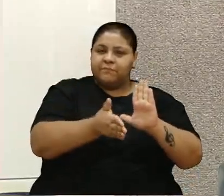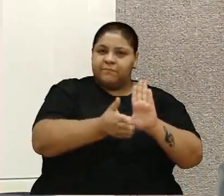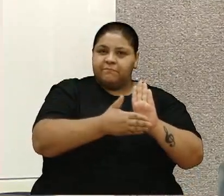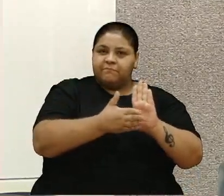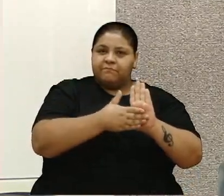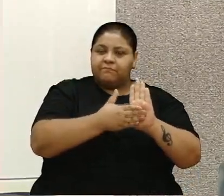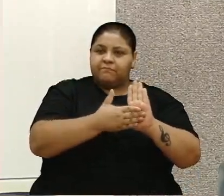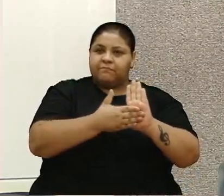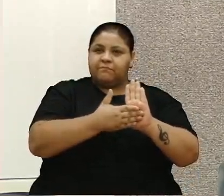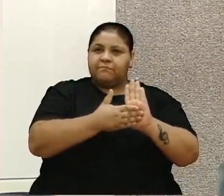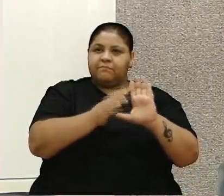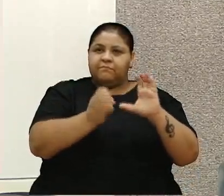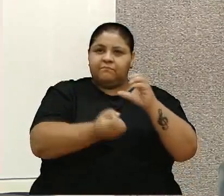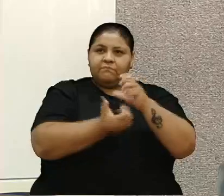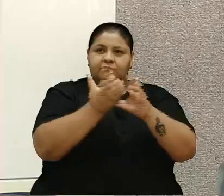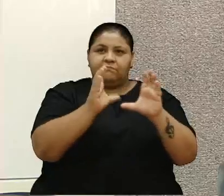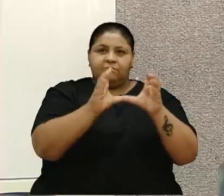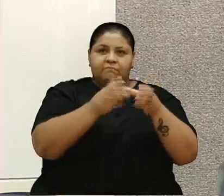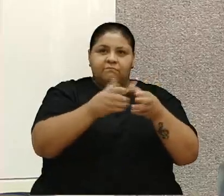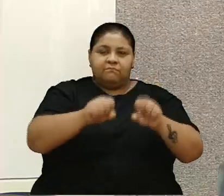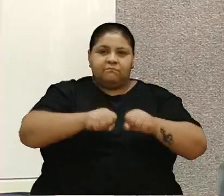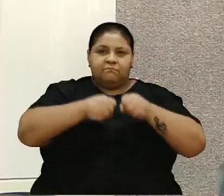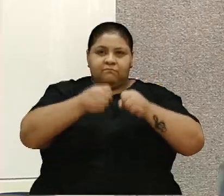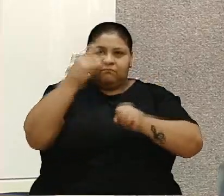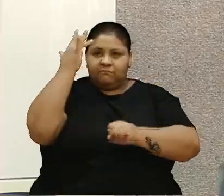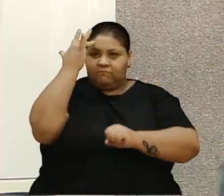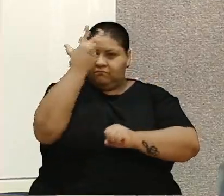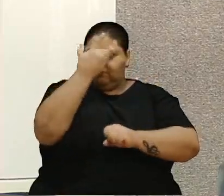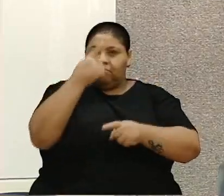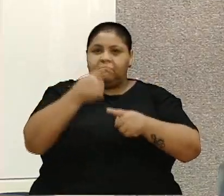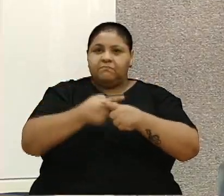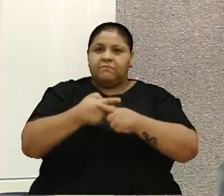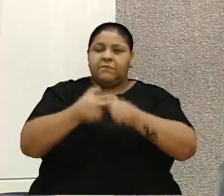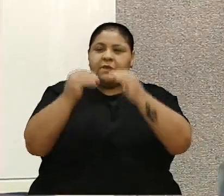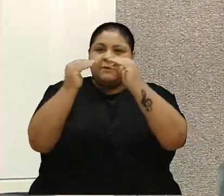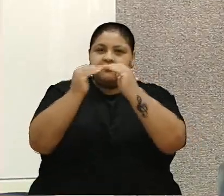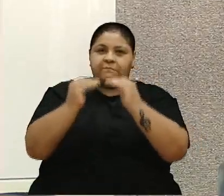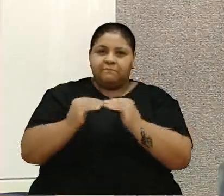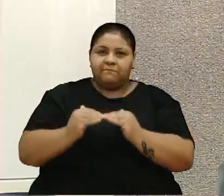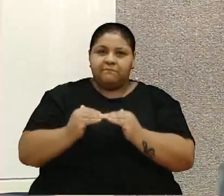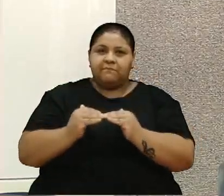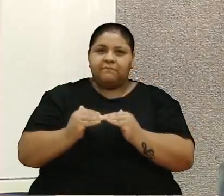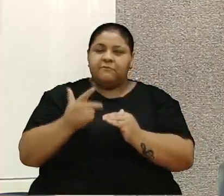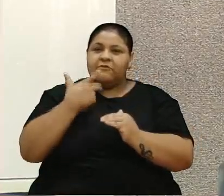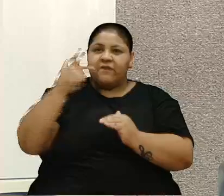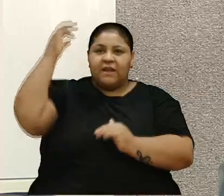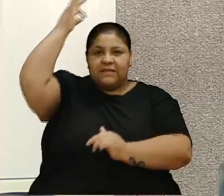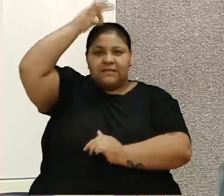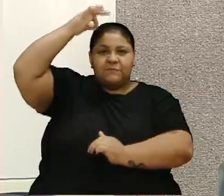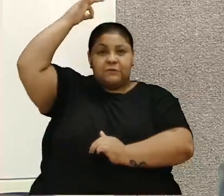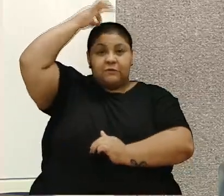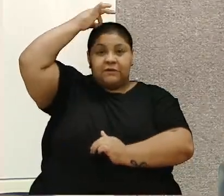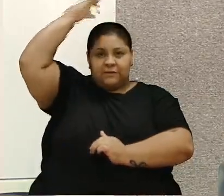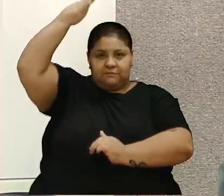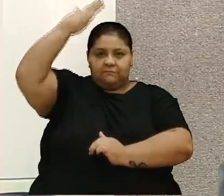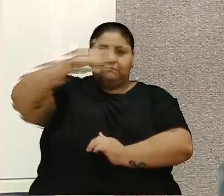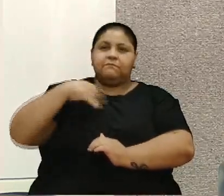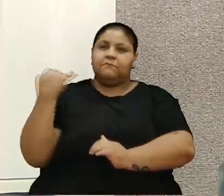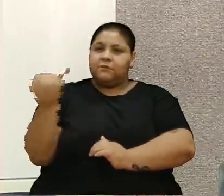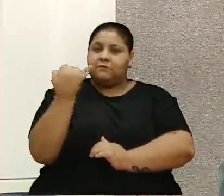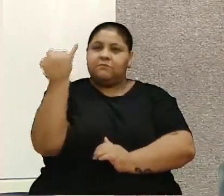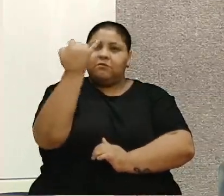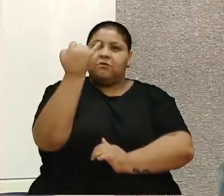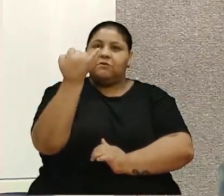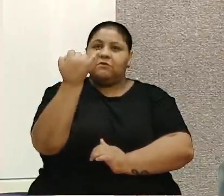Frente Parlamentar em Defesa da Saúde Mental e também concordar com o senhor, vereador Edson, quando o senhor fala sobre a questão da espiritualidade e a importância de nós